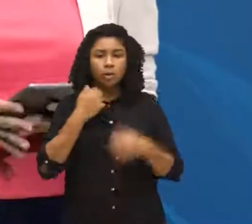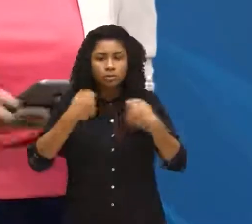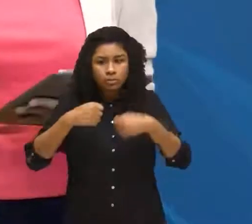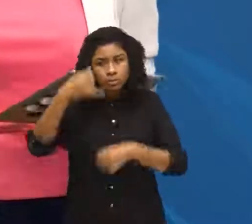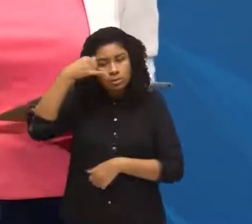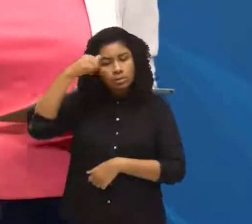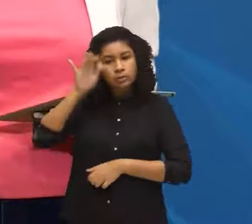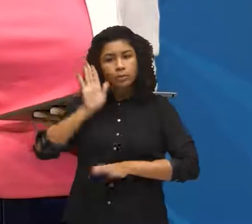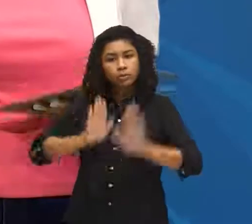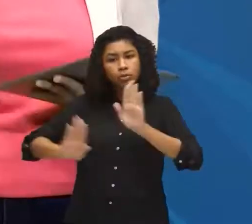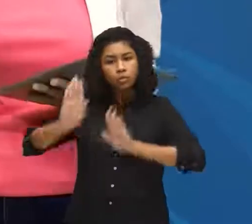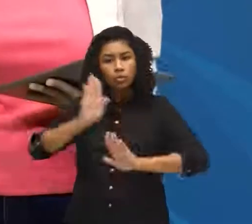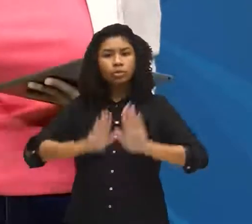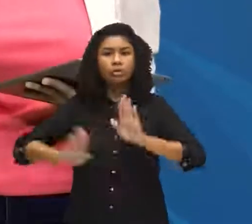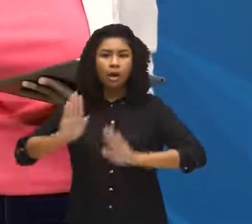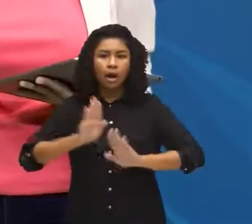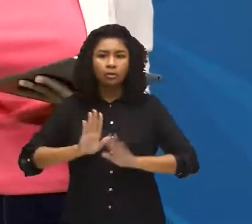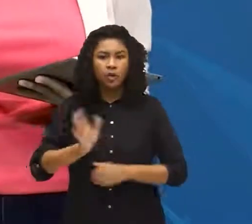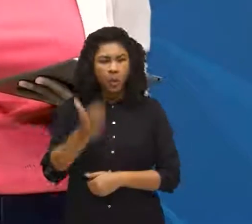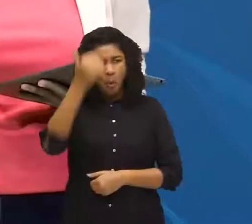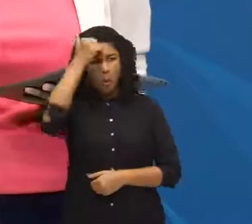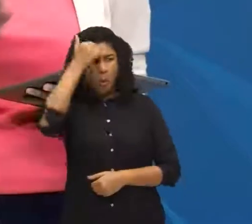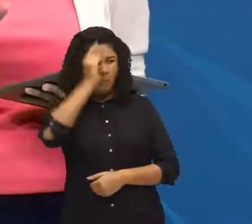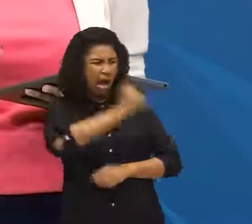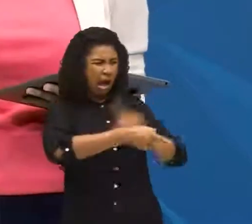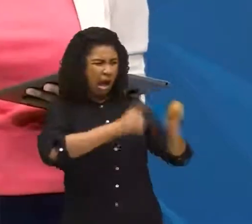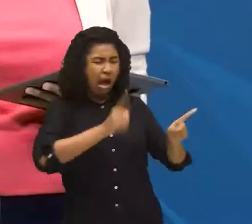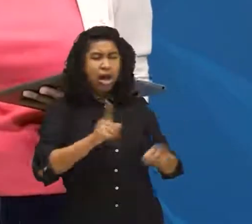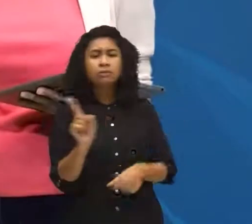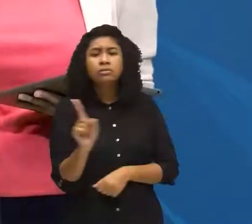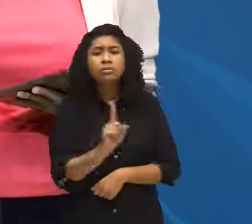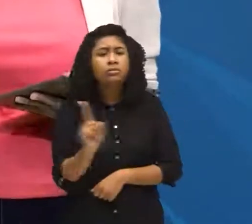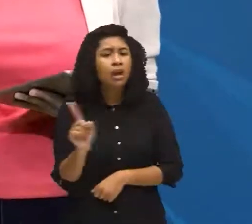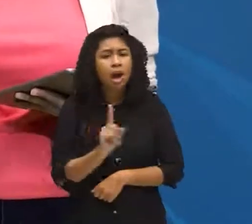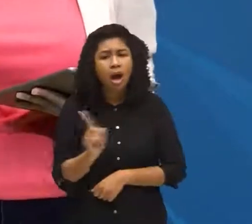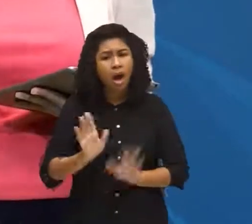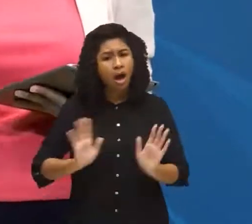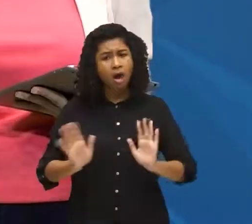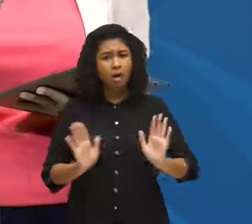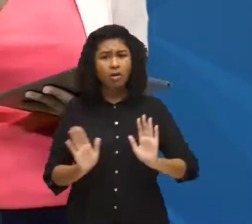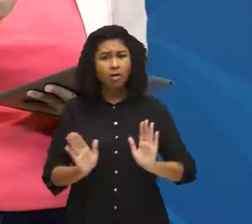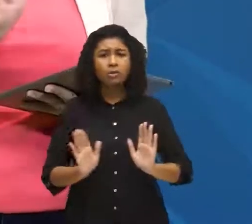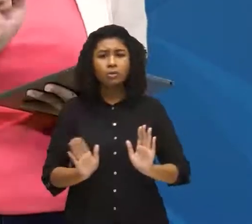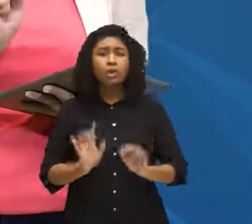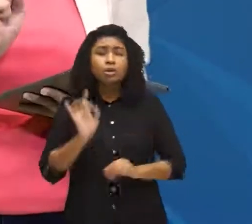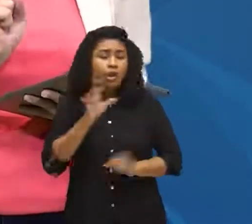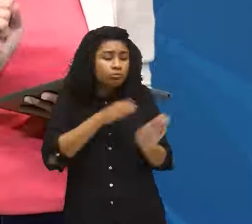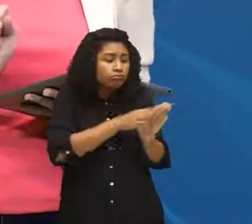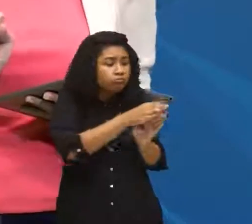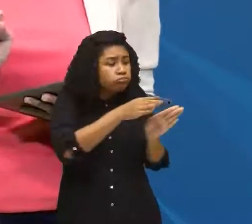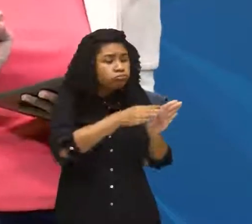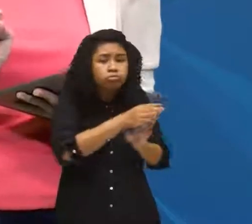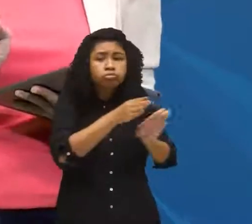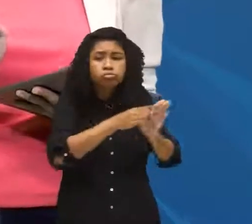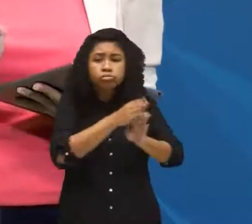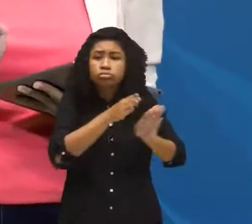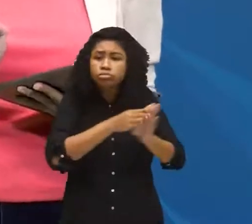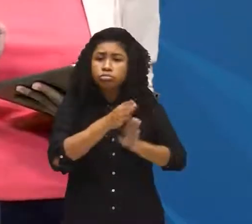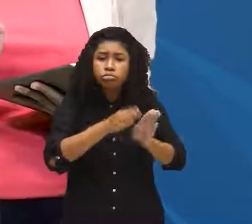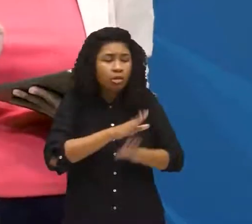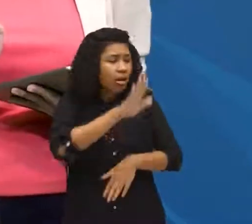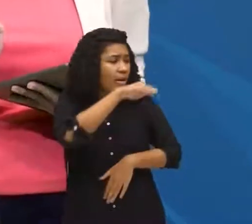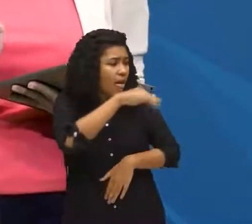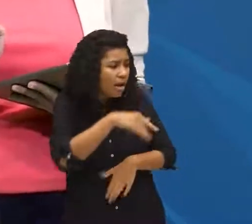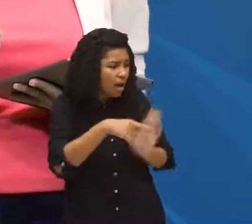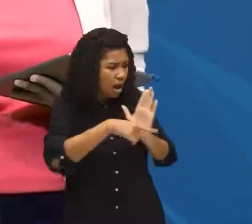bom? Então não vamos culpar, não vamos dizer que o tio tal, ele só manda fake news, não. Vamos orientar esse tio, vamos dizer para ele